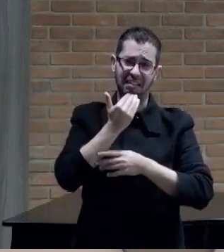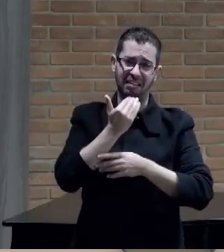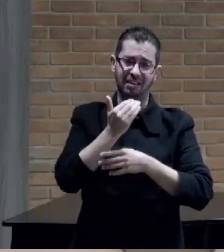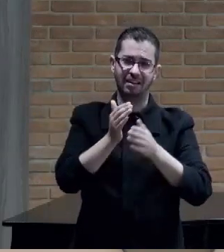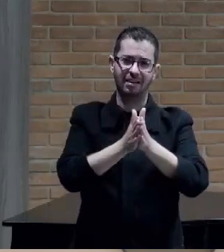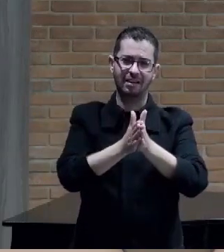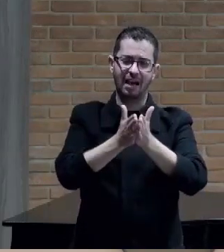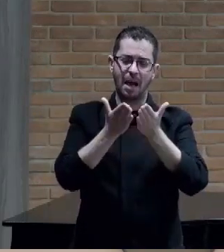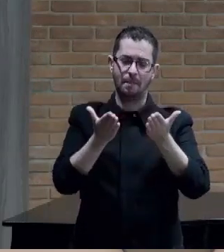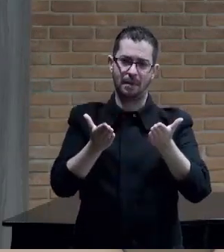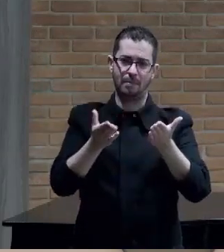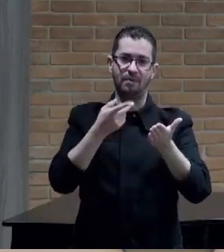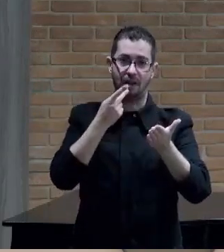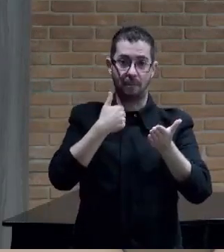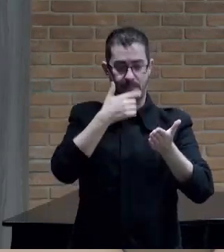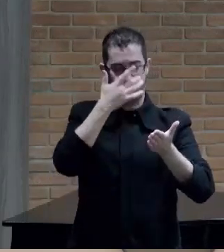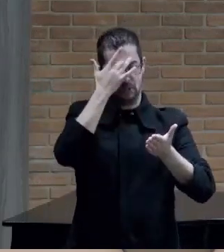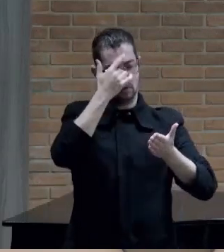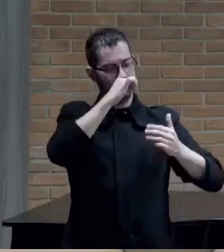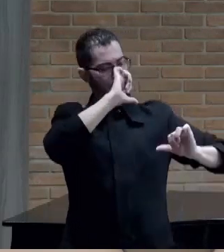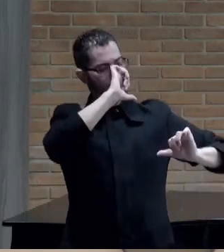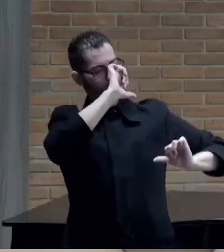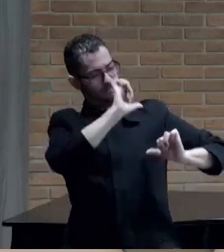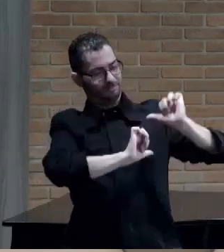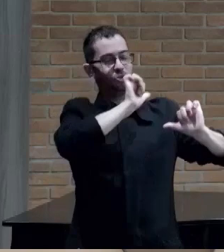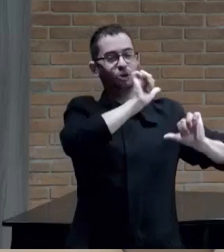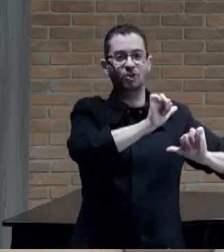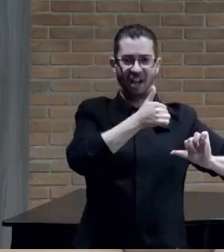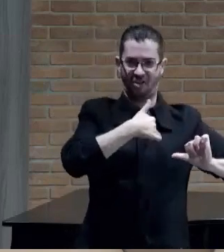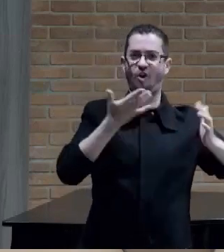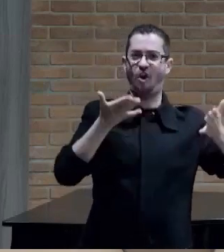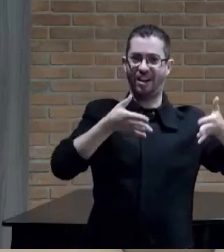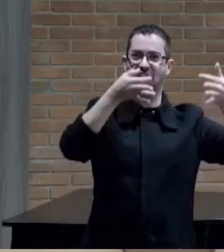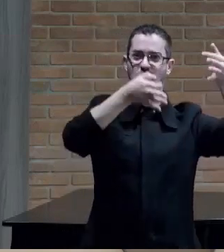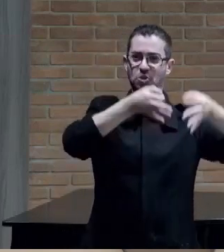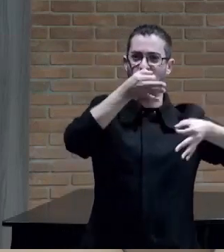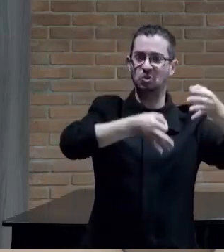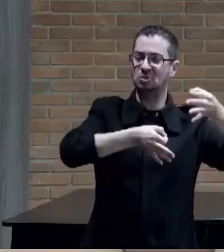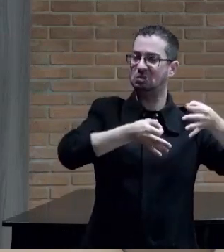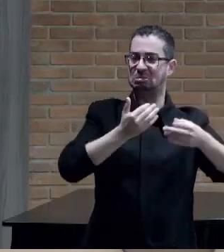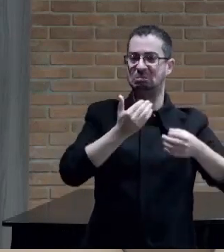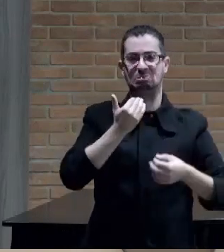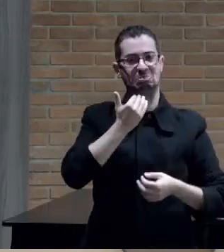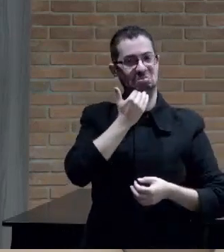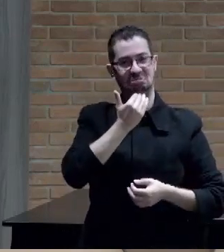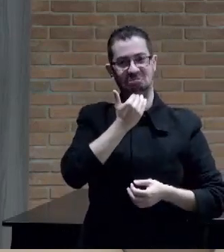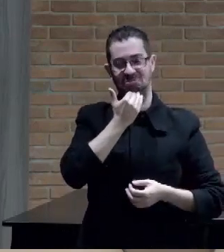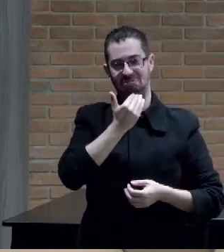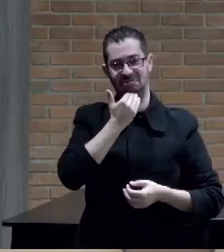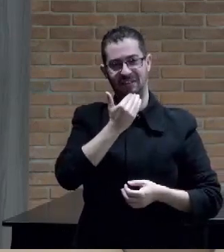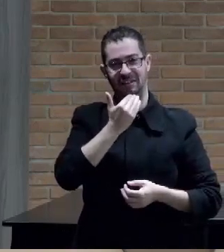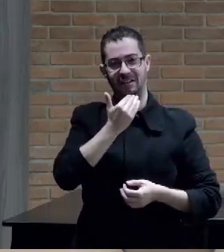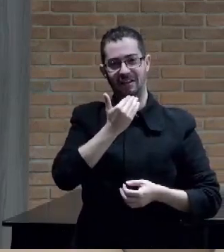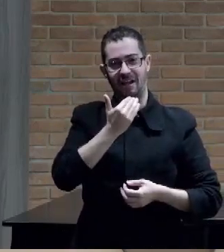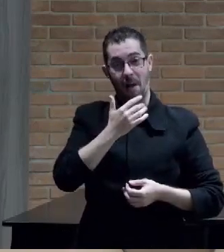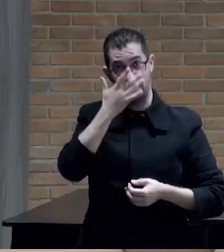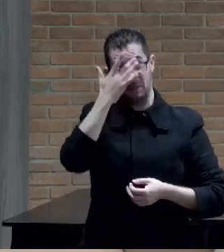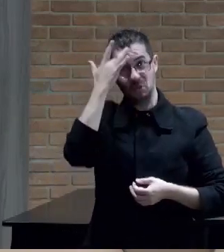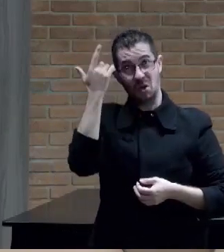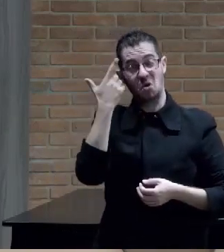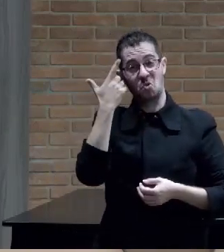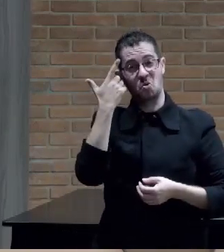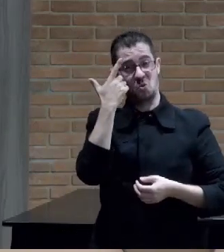tornar-se justo. Isto é, ninguém pode alcançar a justiça que a lei exige, que